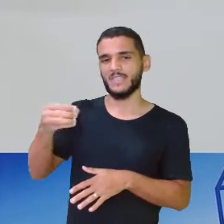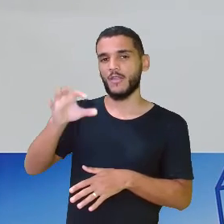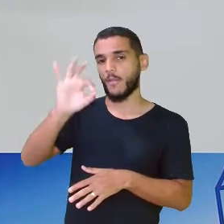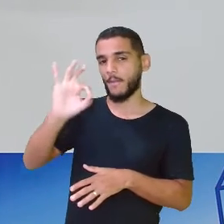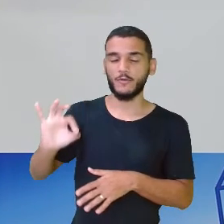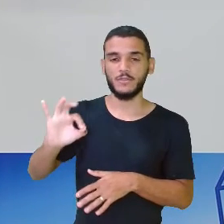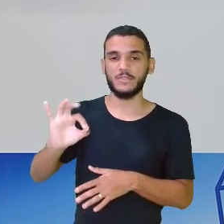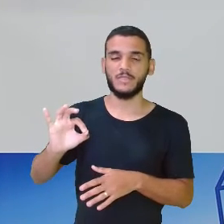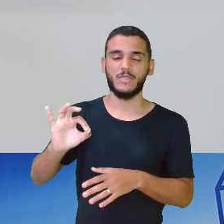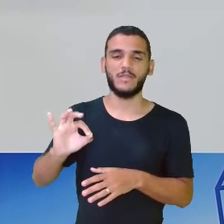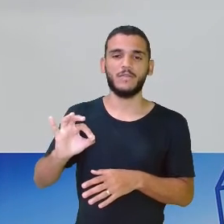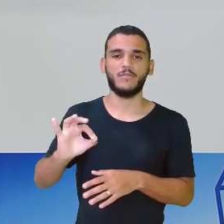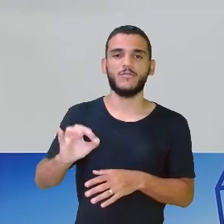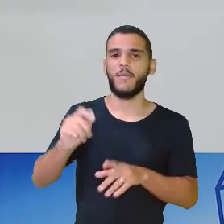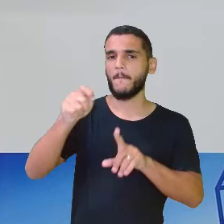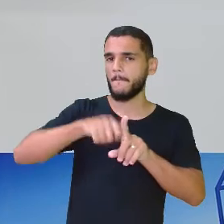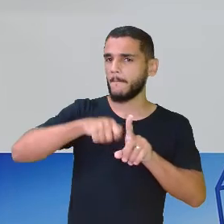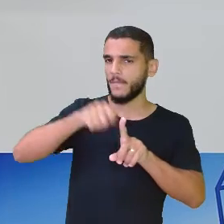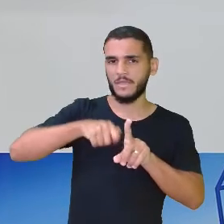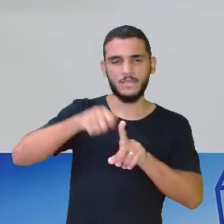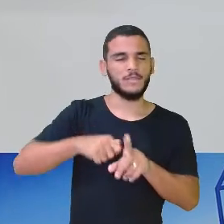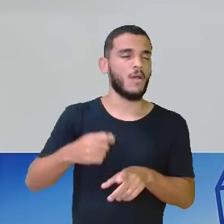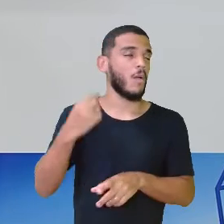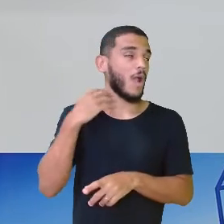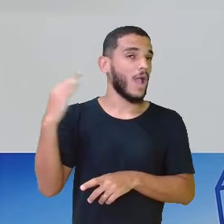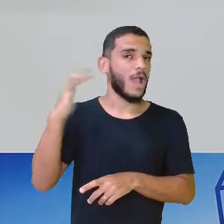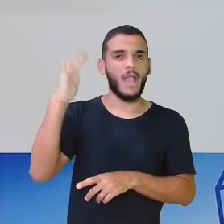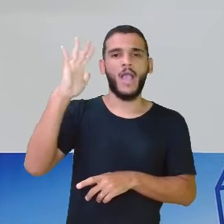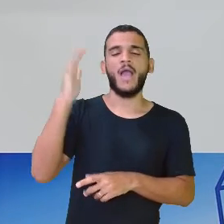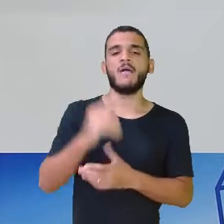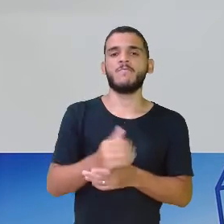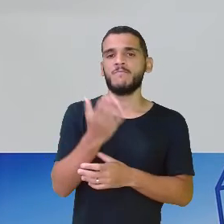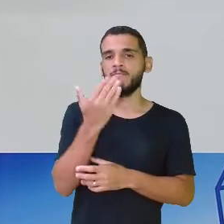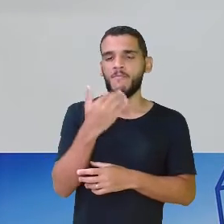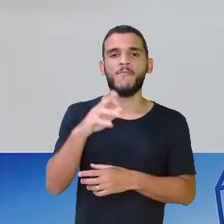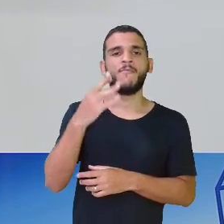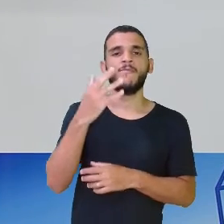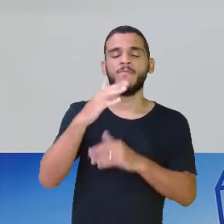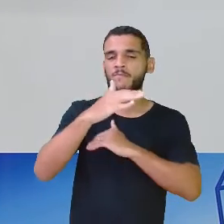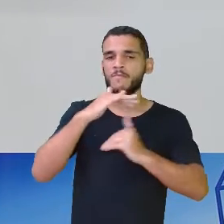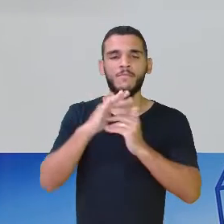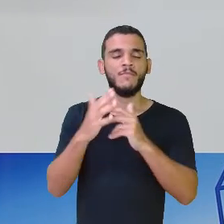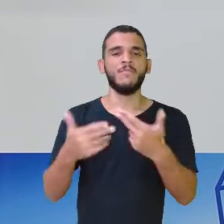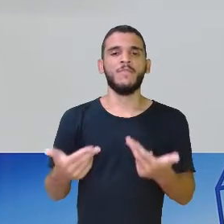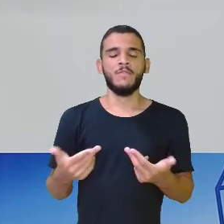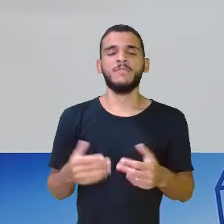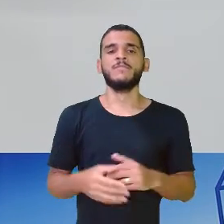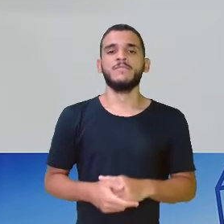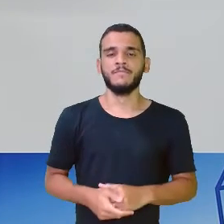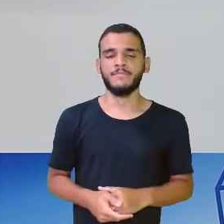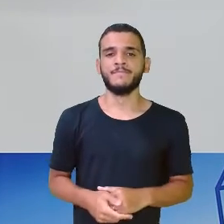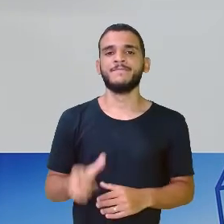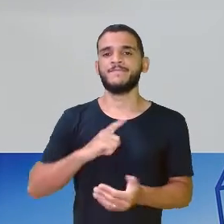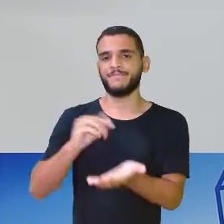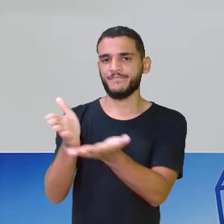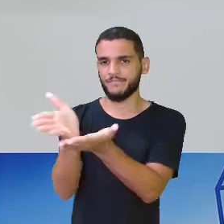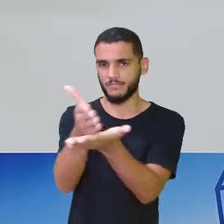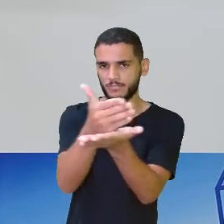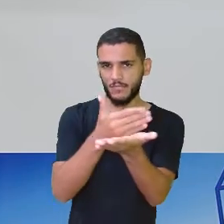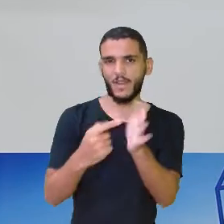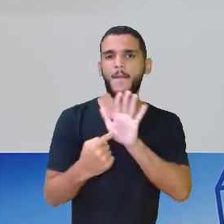300% ao mês, né? Então, há estatísticas, né, que colocam, né, esse